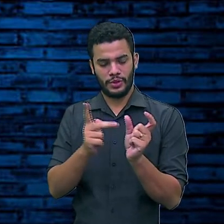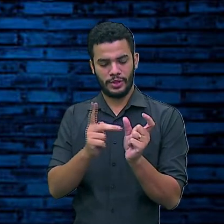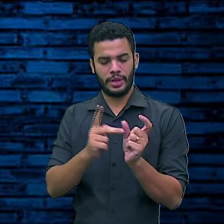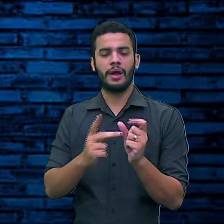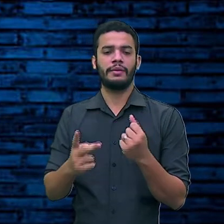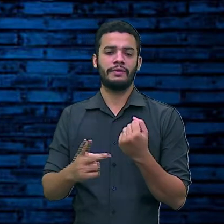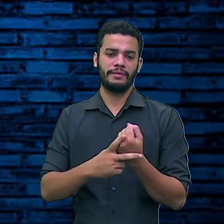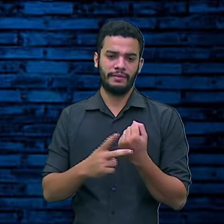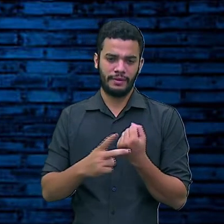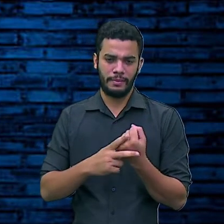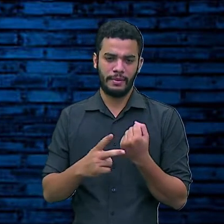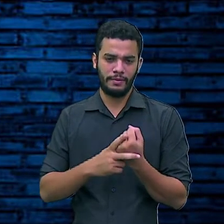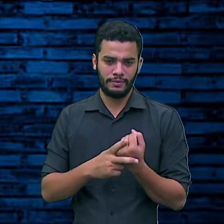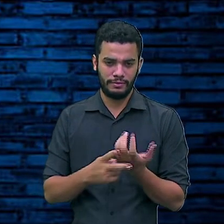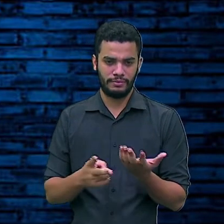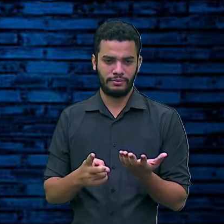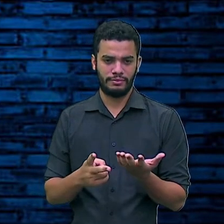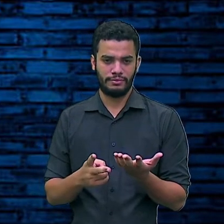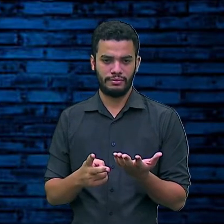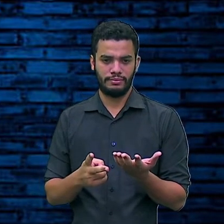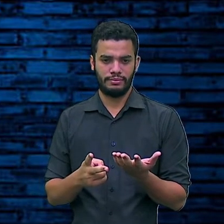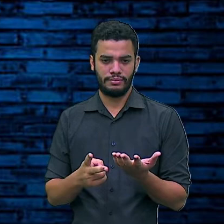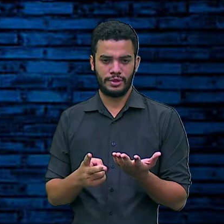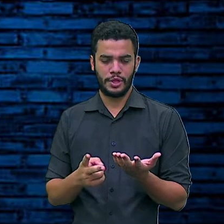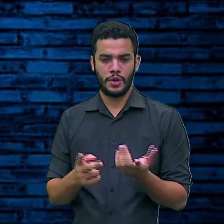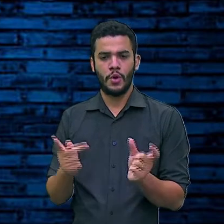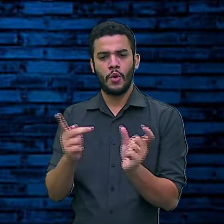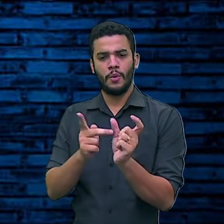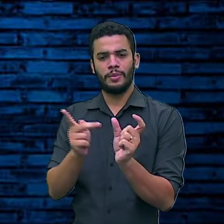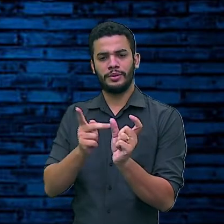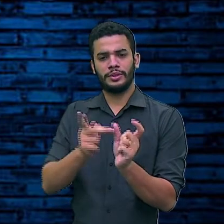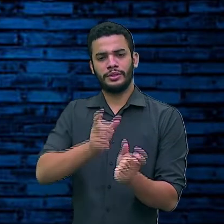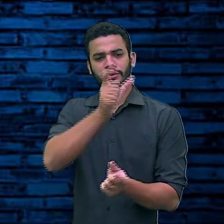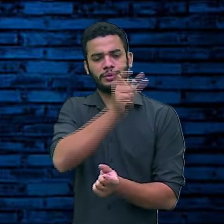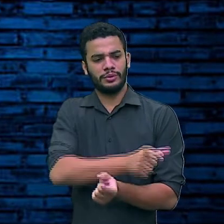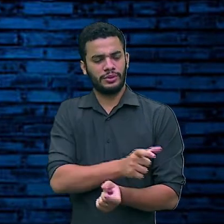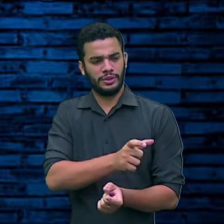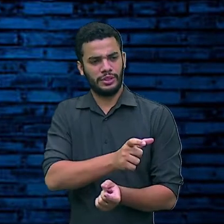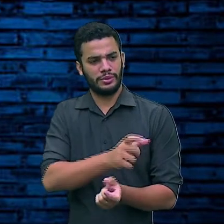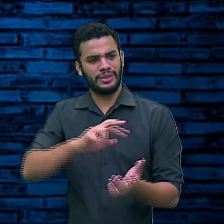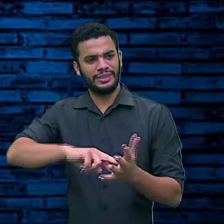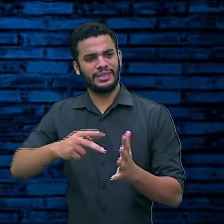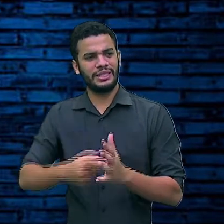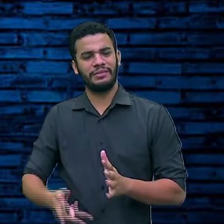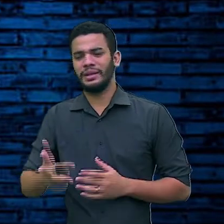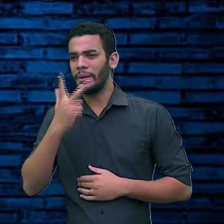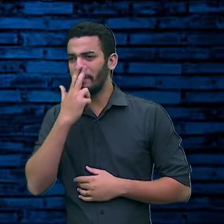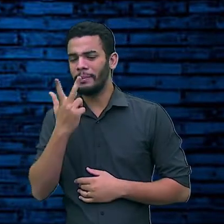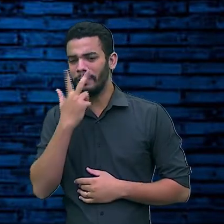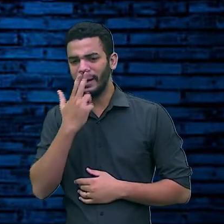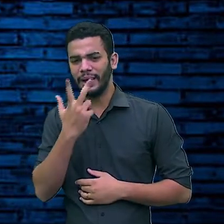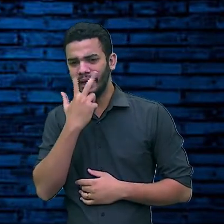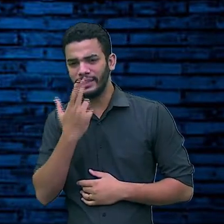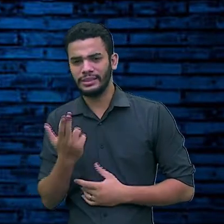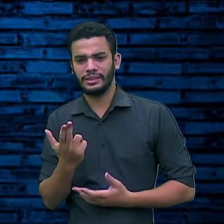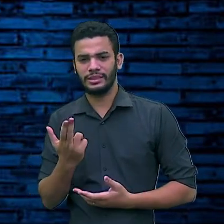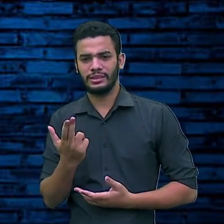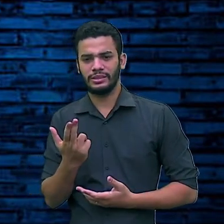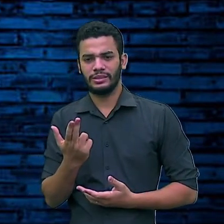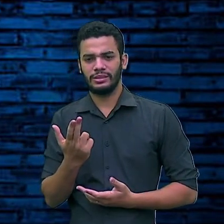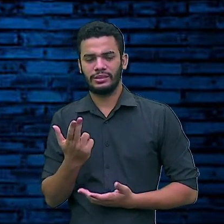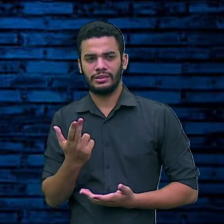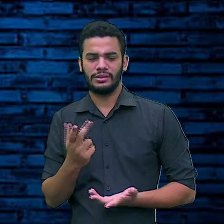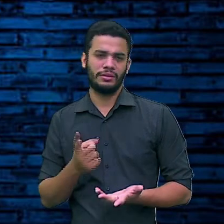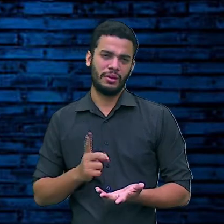O predicativo do sujeito vai ser o verbo parecer? Parecer é verbo de ligação, nós deixamos claro lá na lista, não é? Também